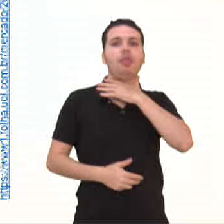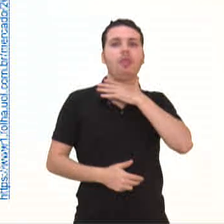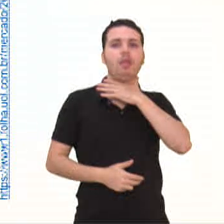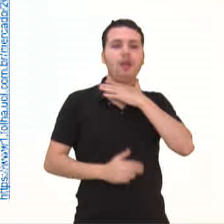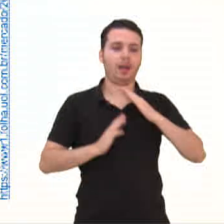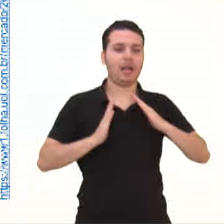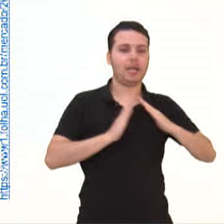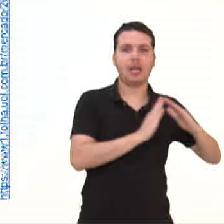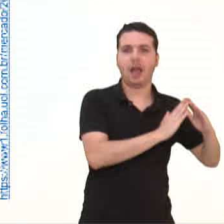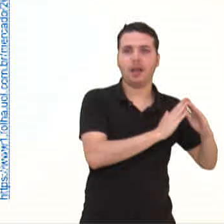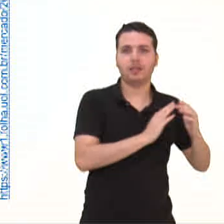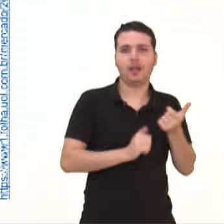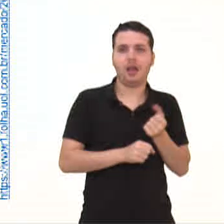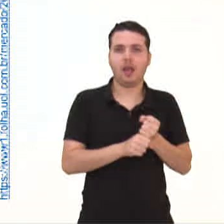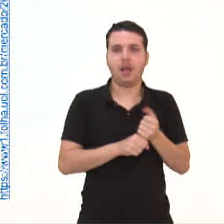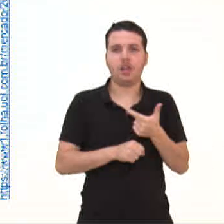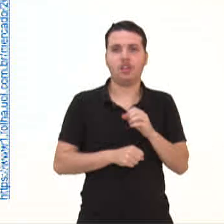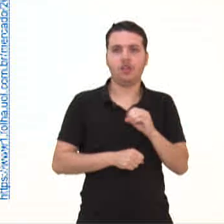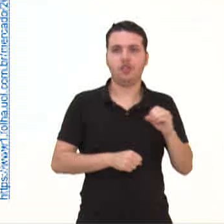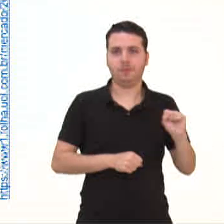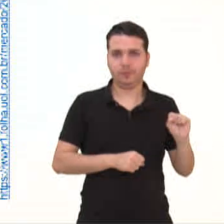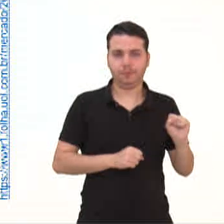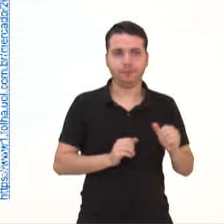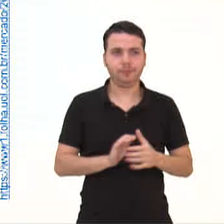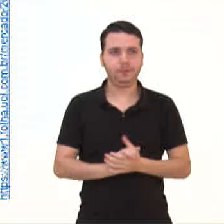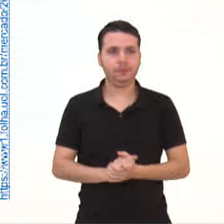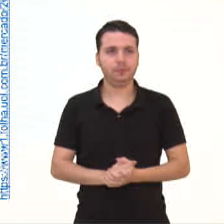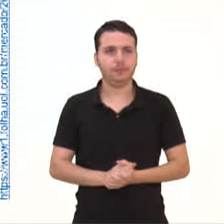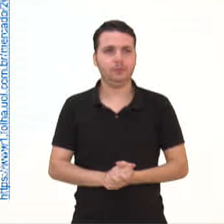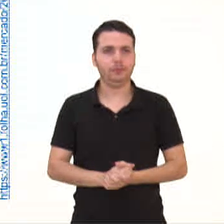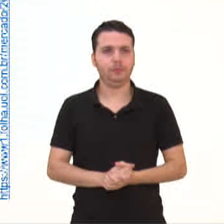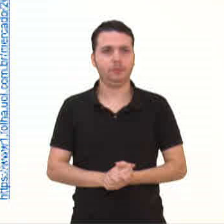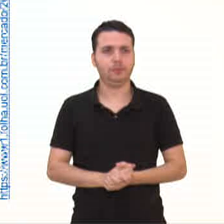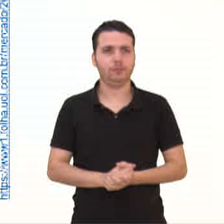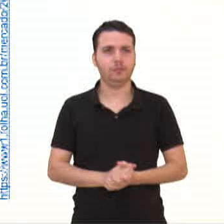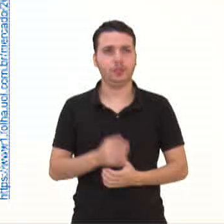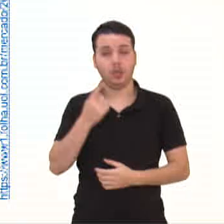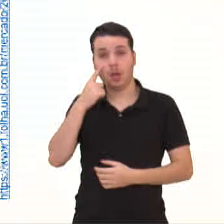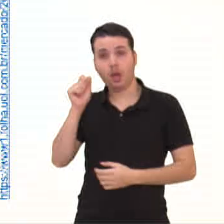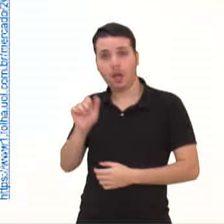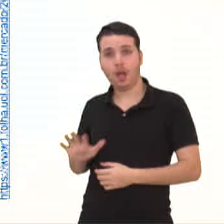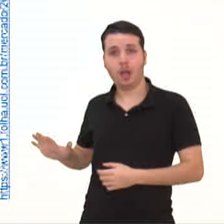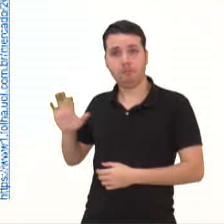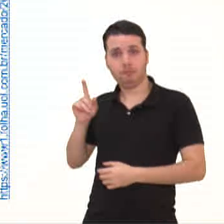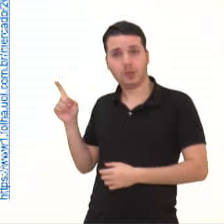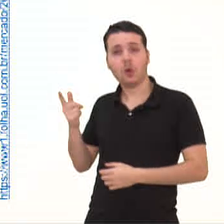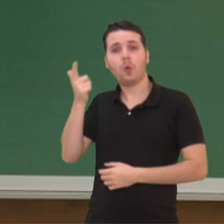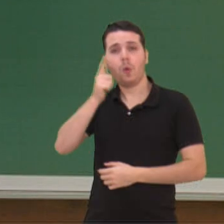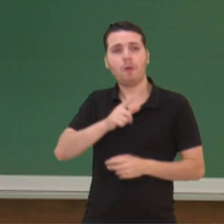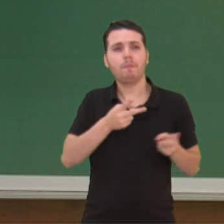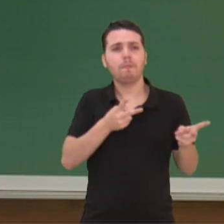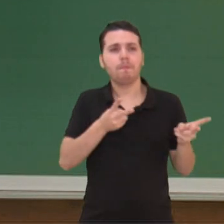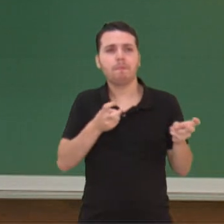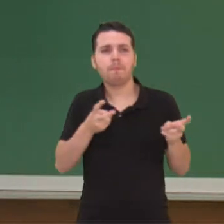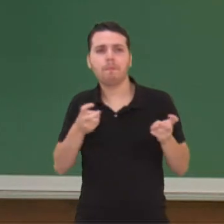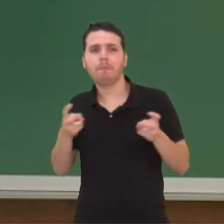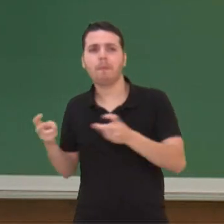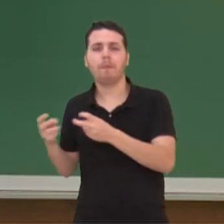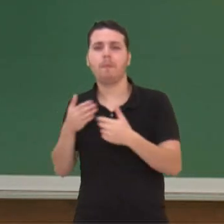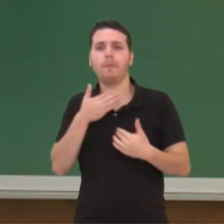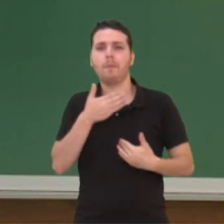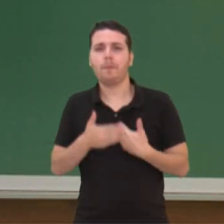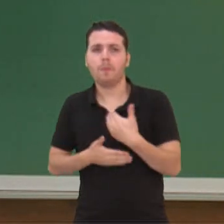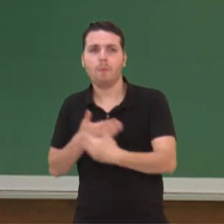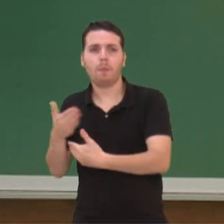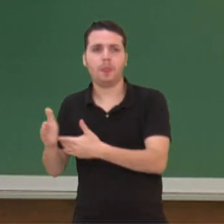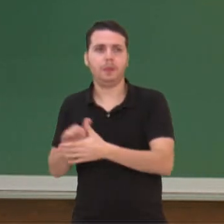de 2008, né? Uma bolha imobiliária. E aqui nós conseguimos perceber todo esse processo. Então,